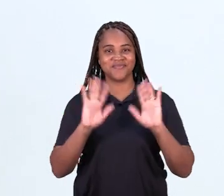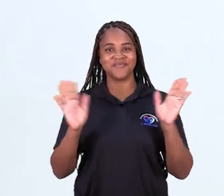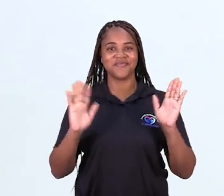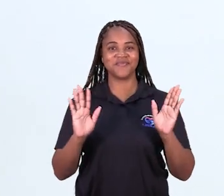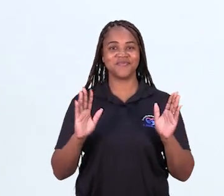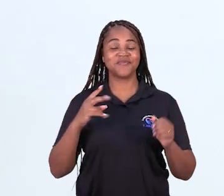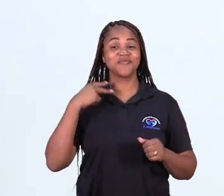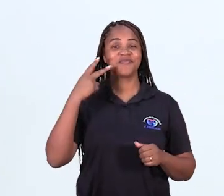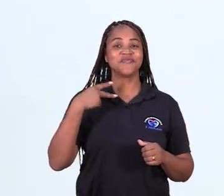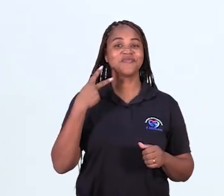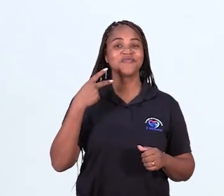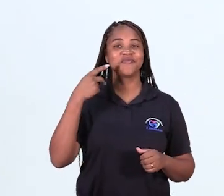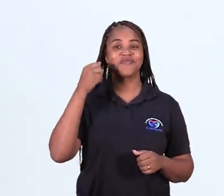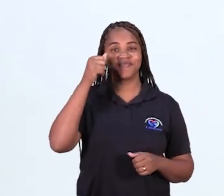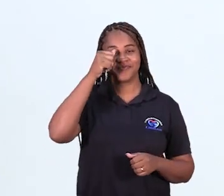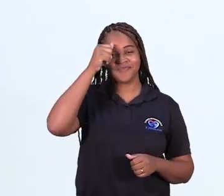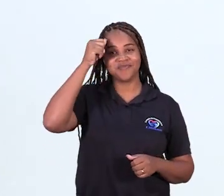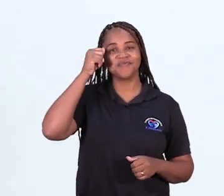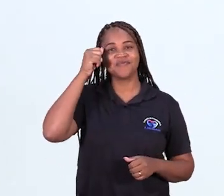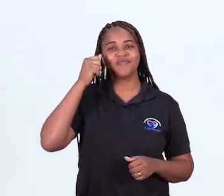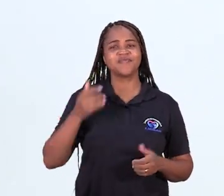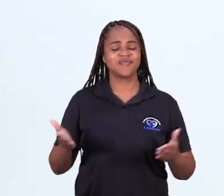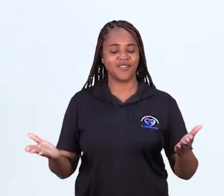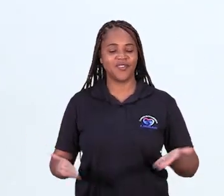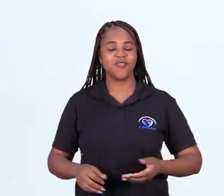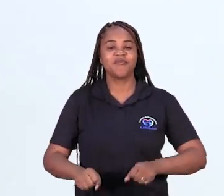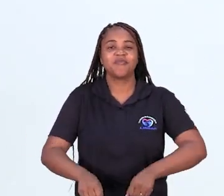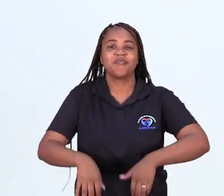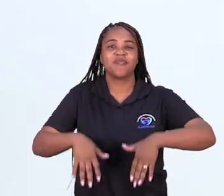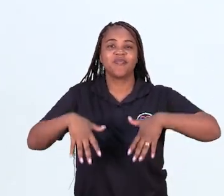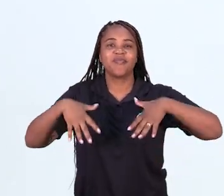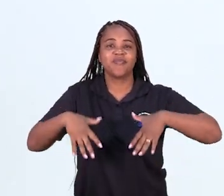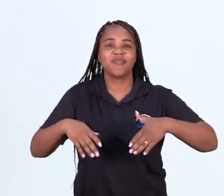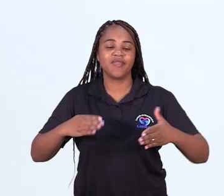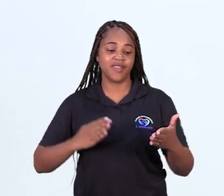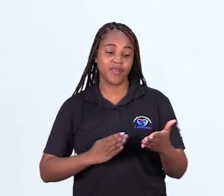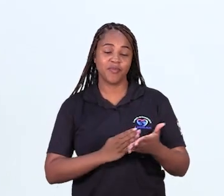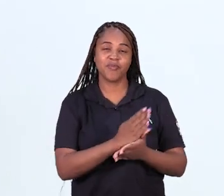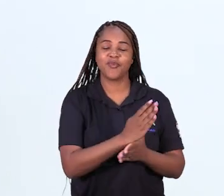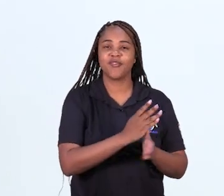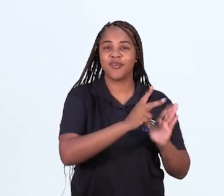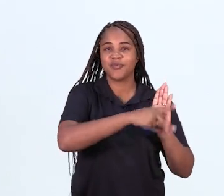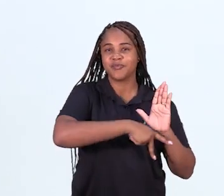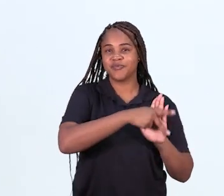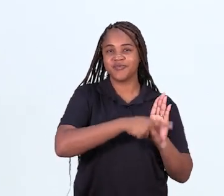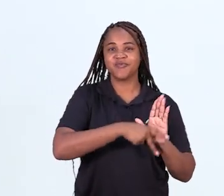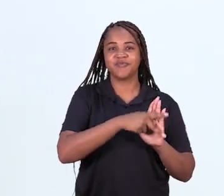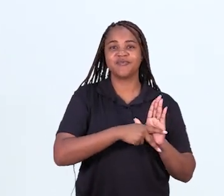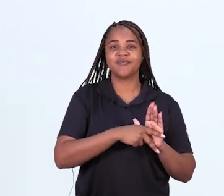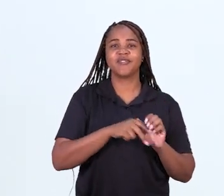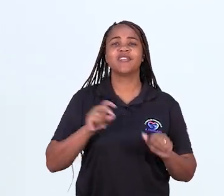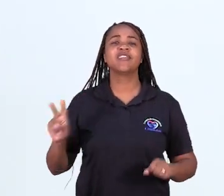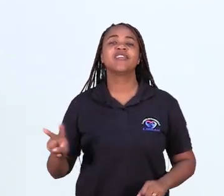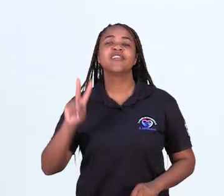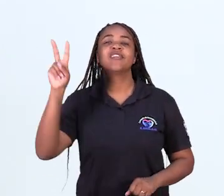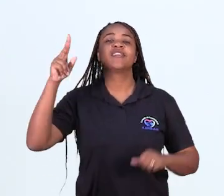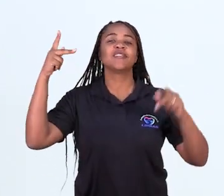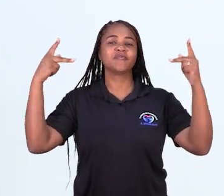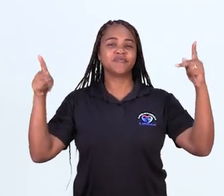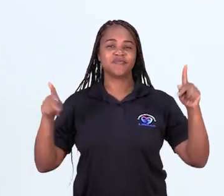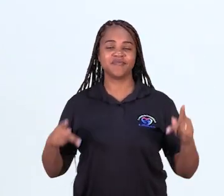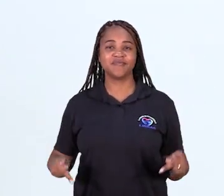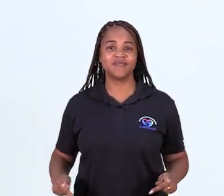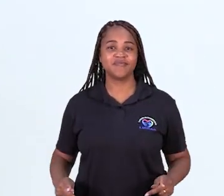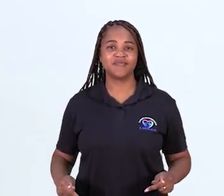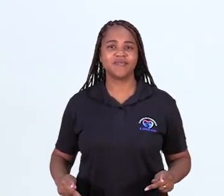Olá, eu sou o vereador Val Freitas e hoje na sessão da Câmara Municipal aprovamos mais um mecanismo de lei que valoriza o ser